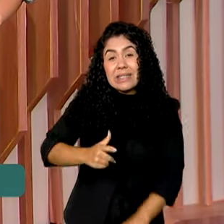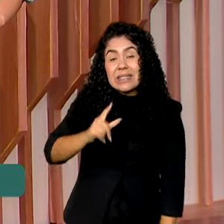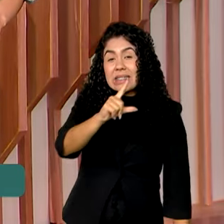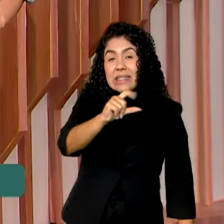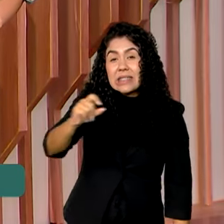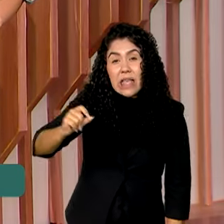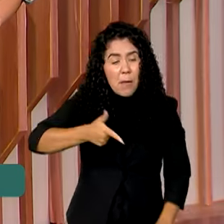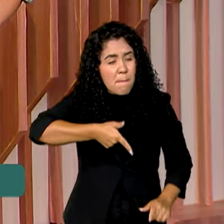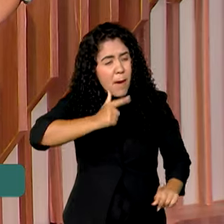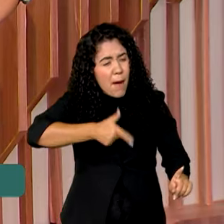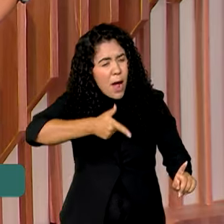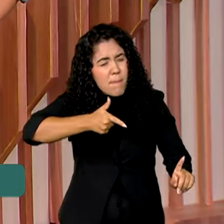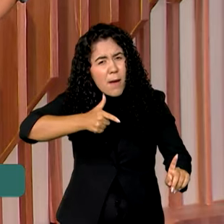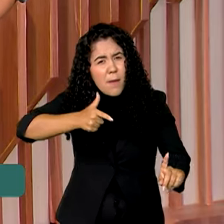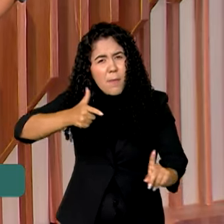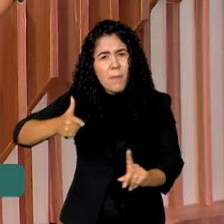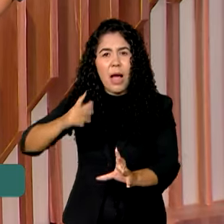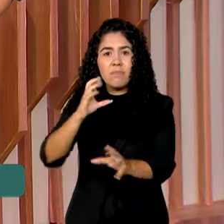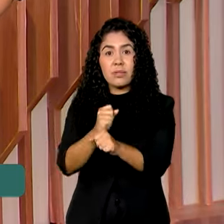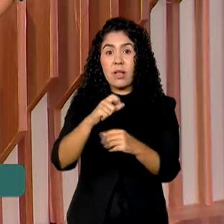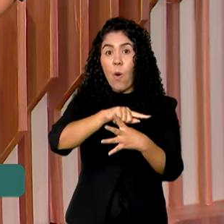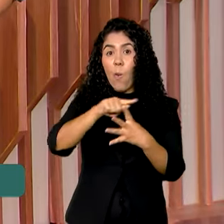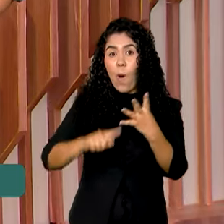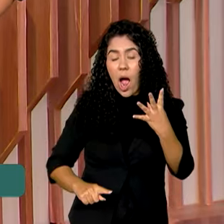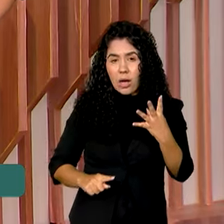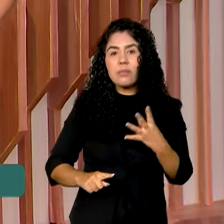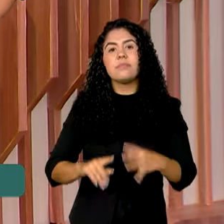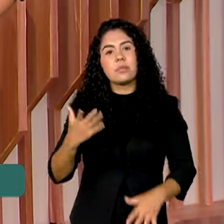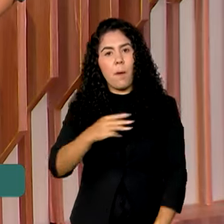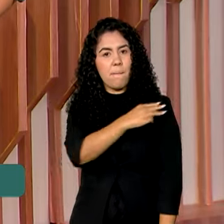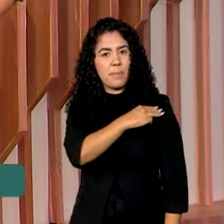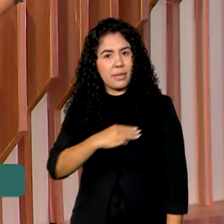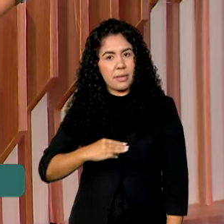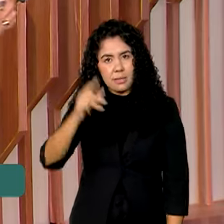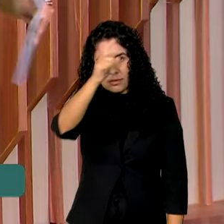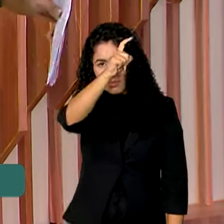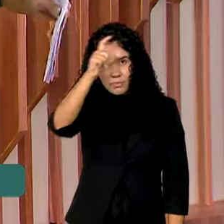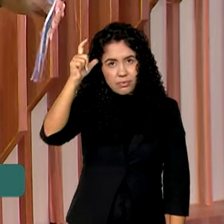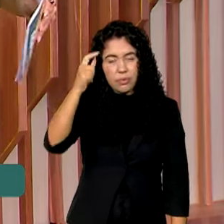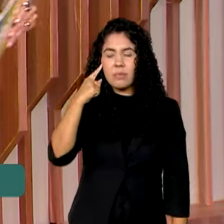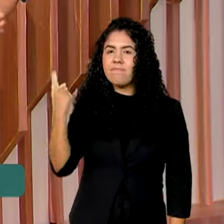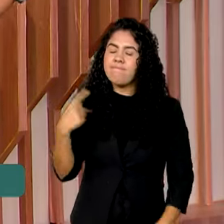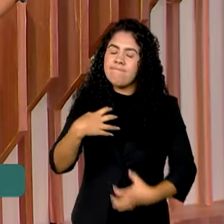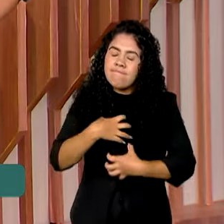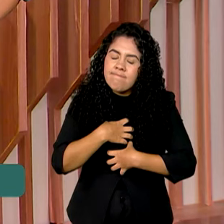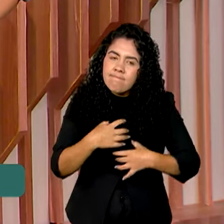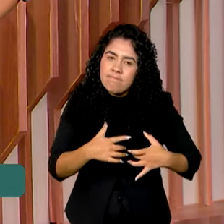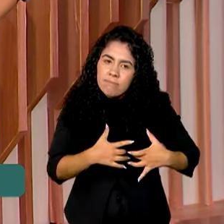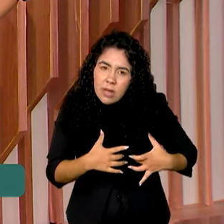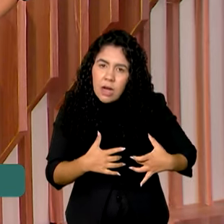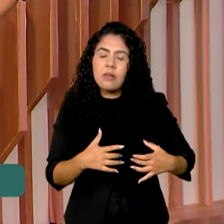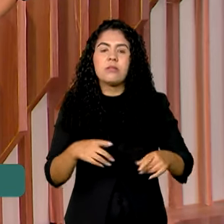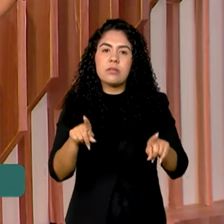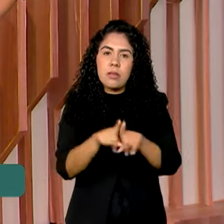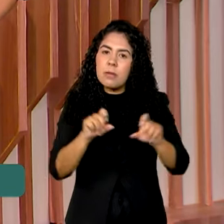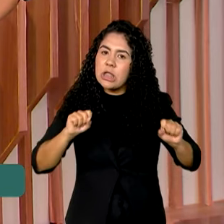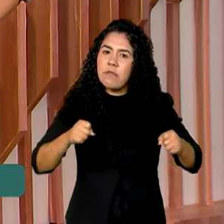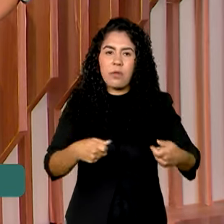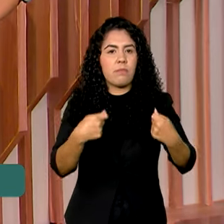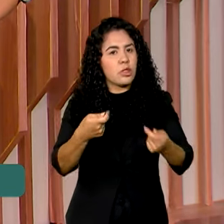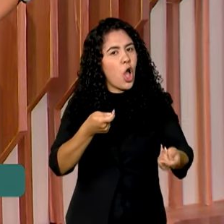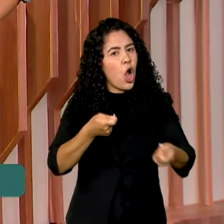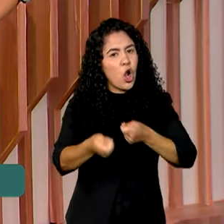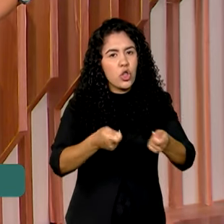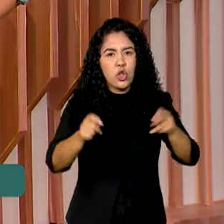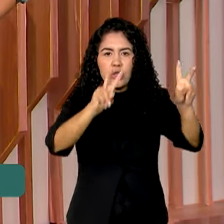duas das quatro armas que tinha em casa o Ministro Ricardo Lewandowski lamentou as mortes e defendeu mais controle